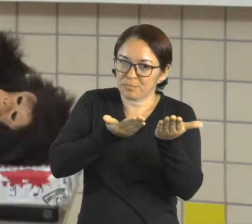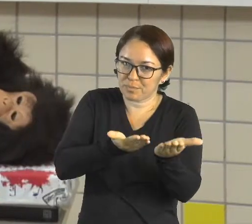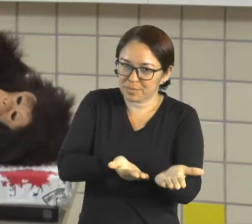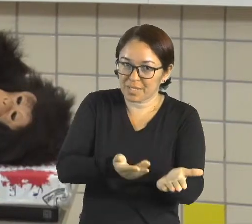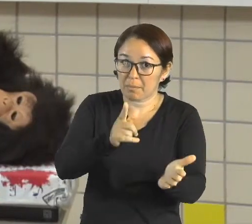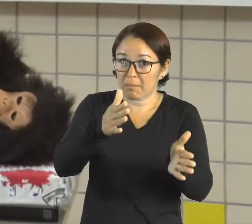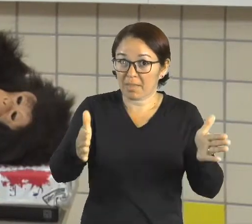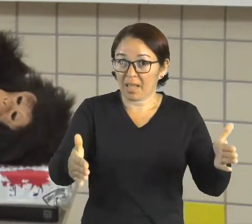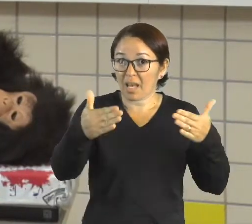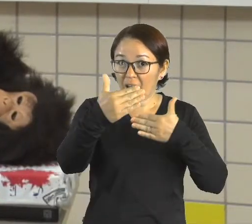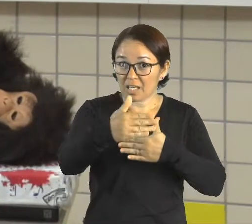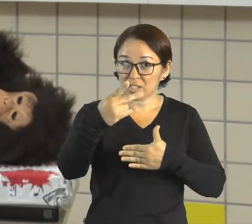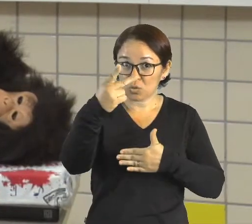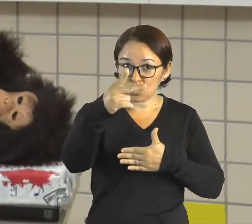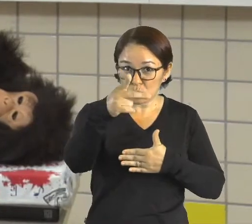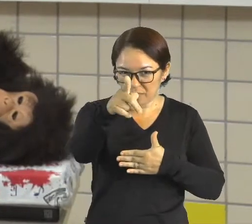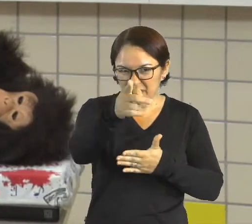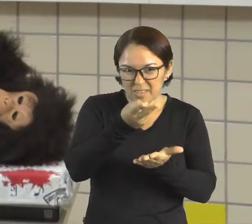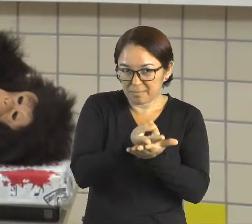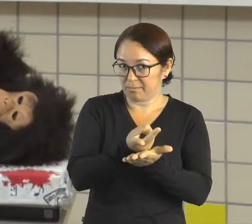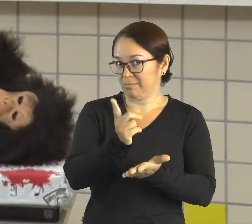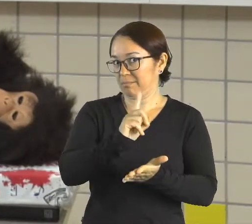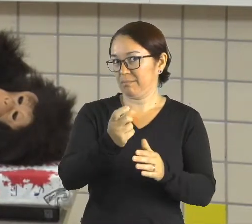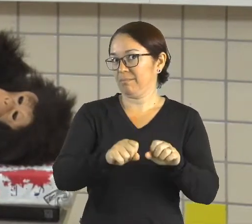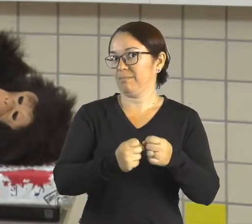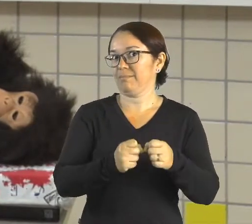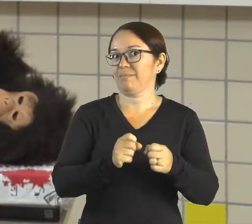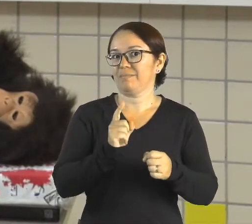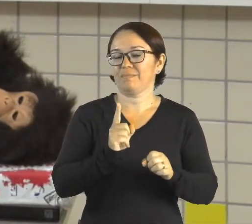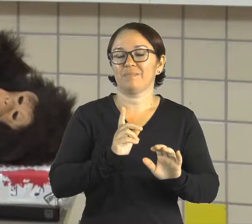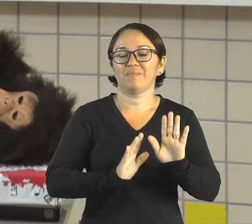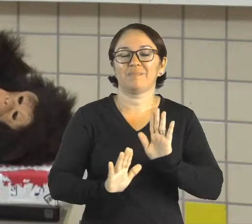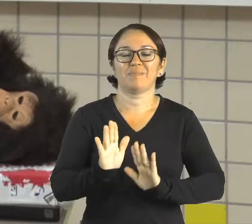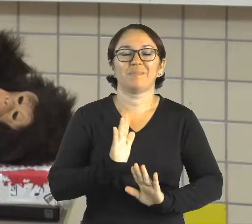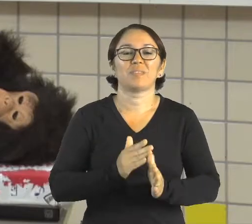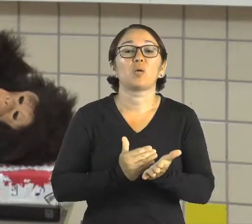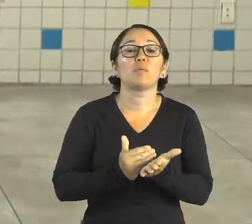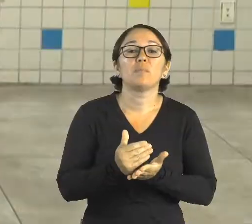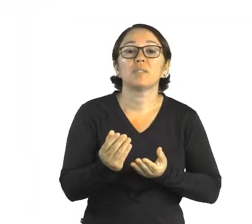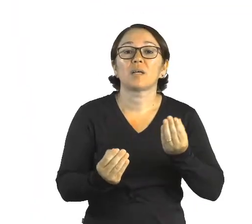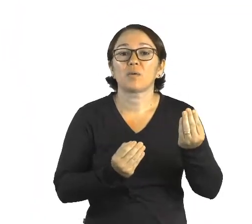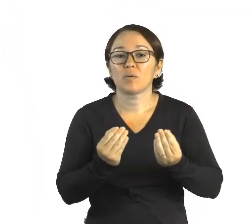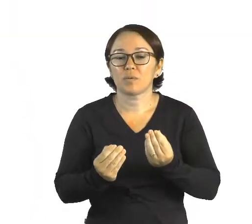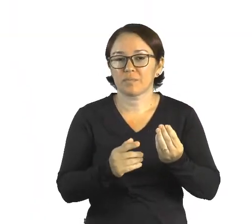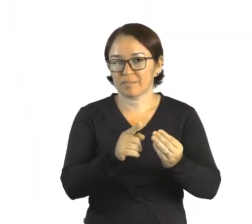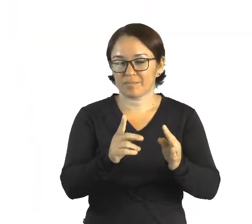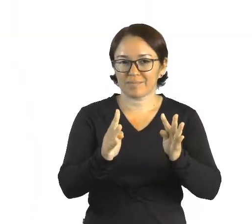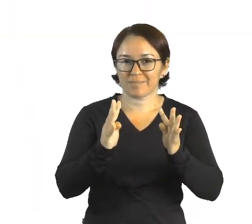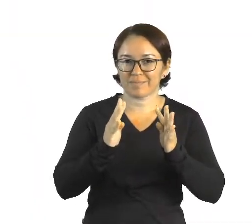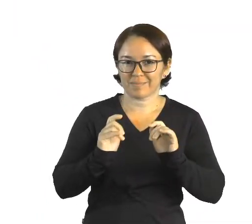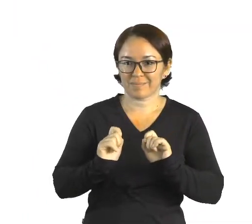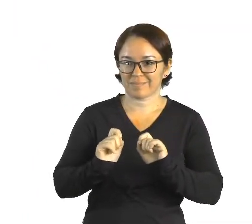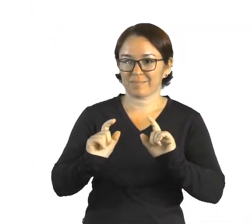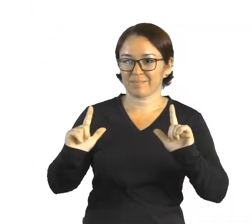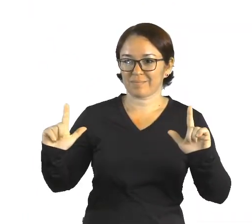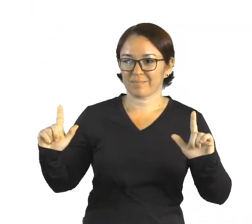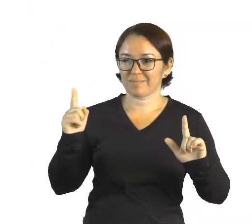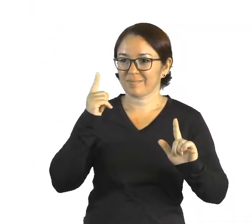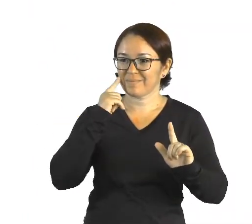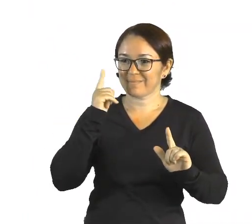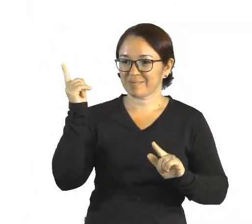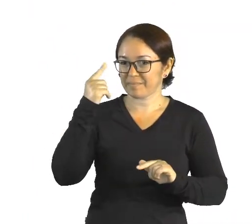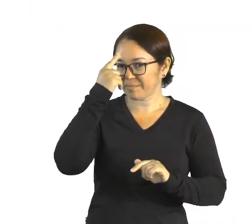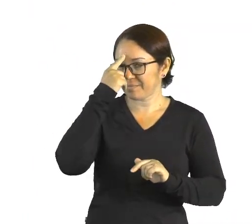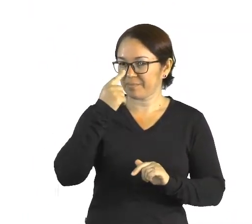Certo? Então, como que nós vamos começar? Então, fique atento. Observe na tela essa imagem. Quem